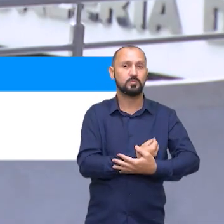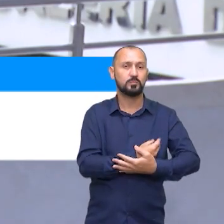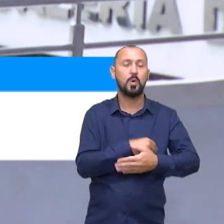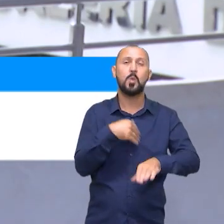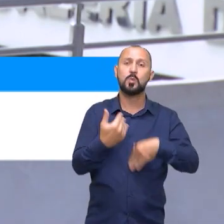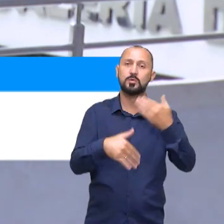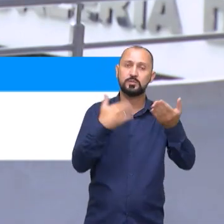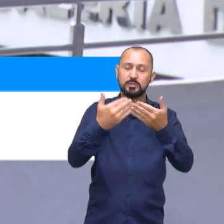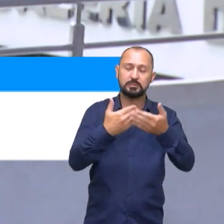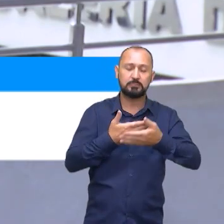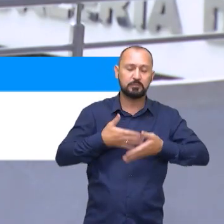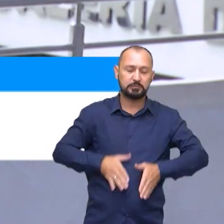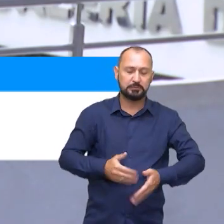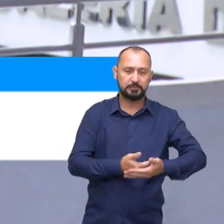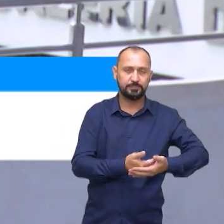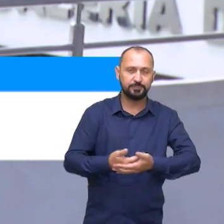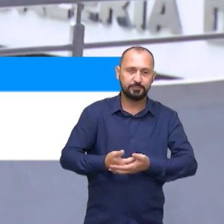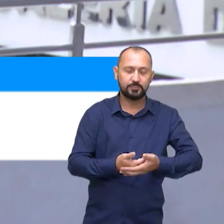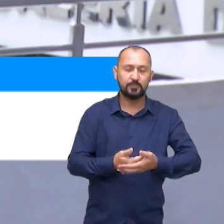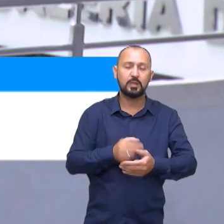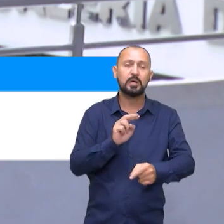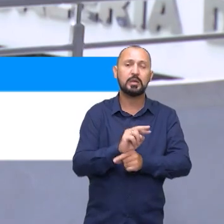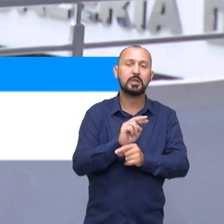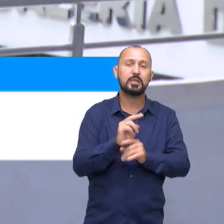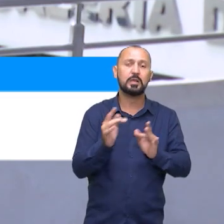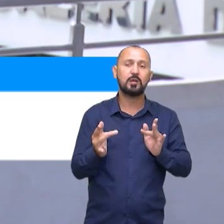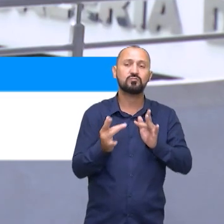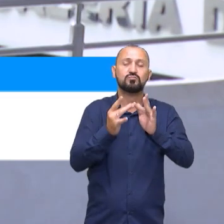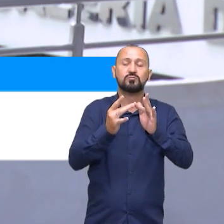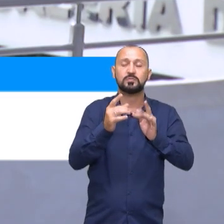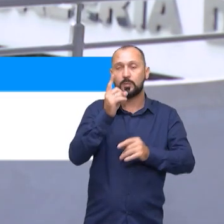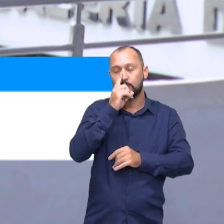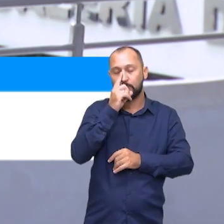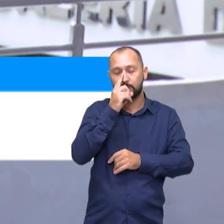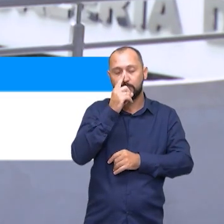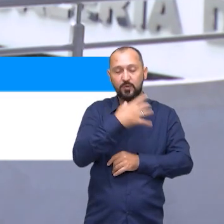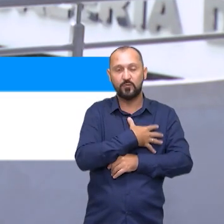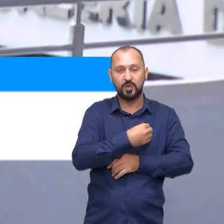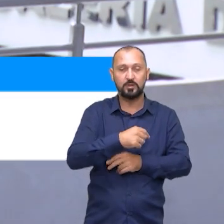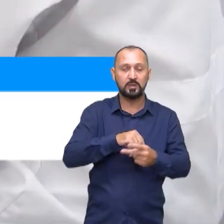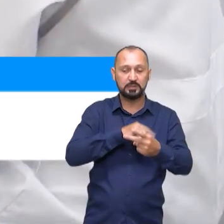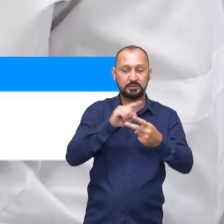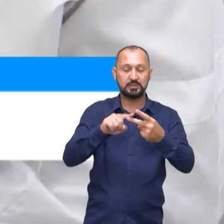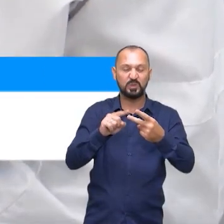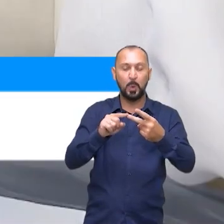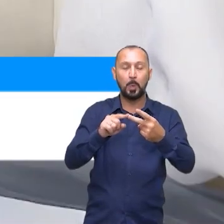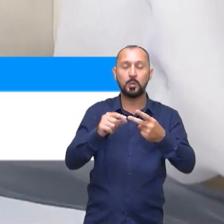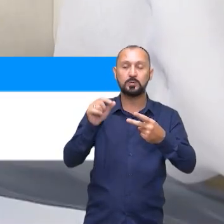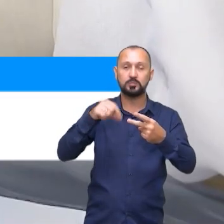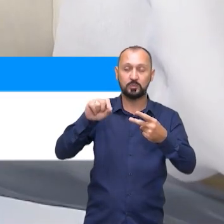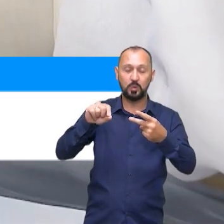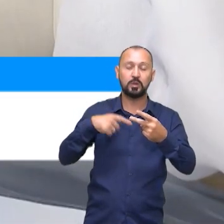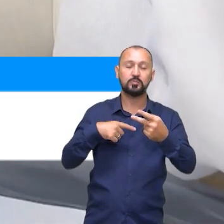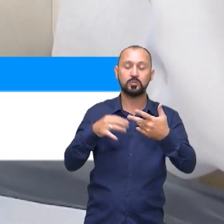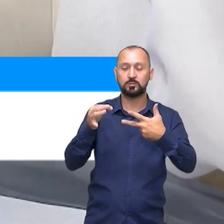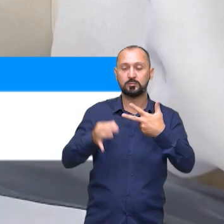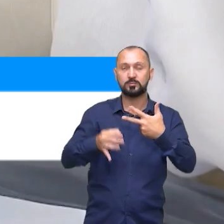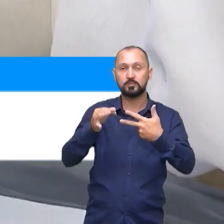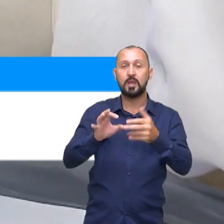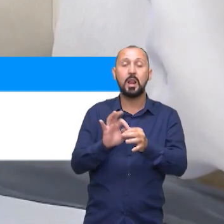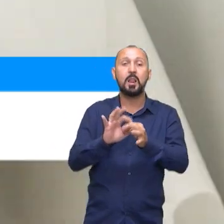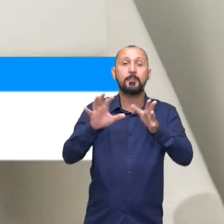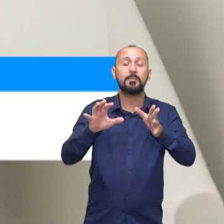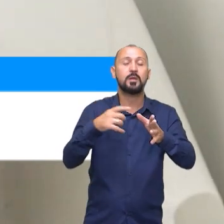a amamentação, o desenvolvimento do recém-nascido e a criação de vínculo entre mãe e filho. A segunda modificação proposta